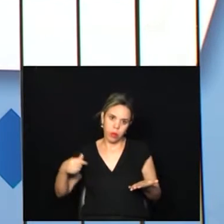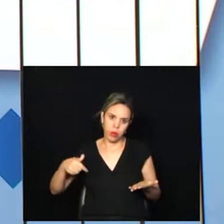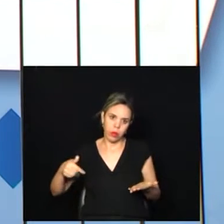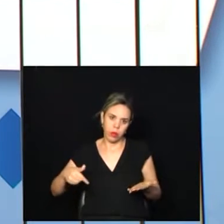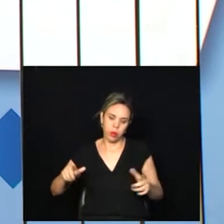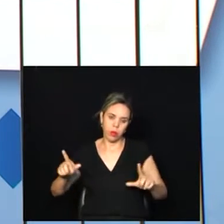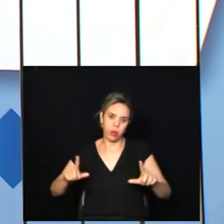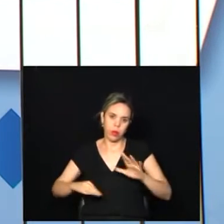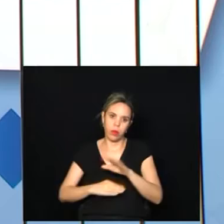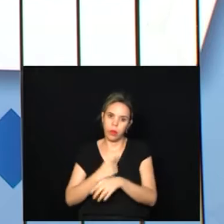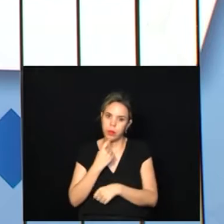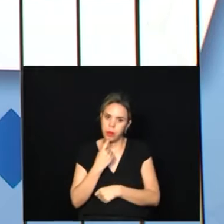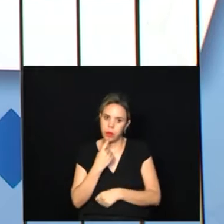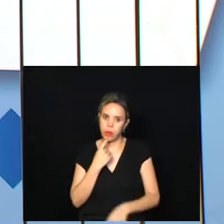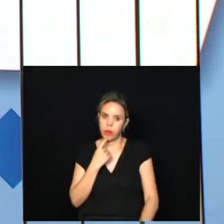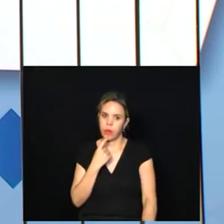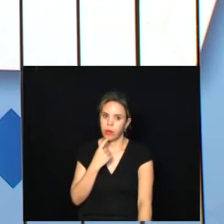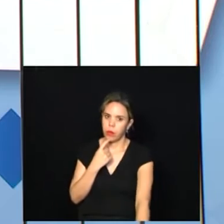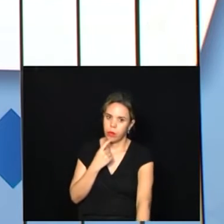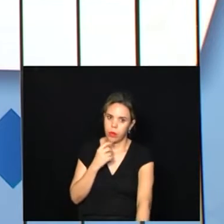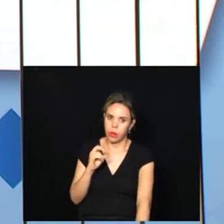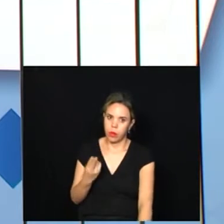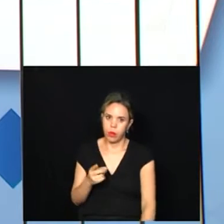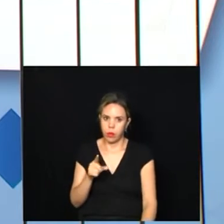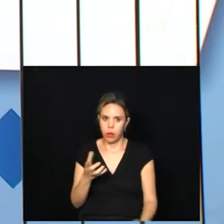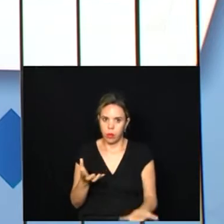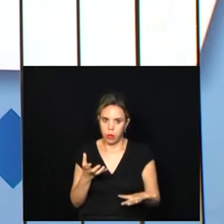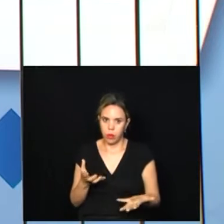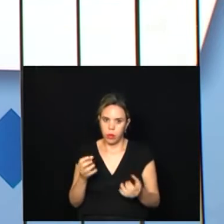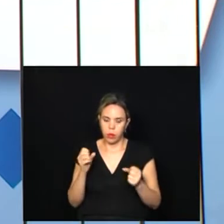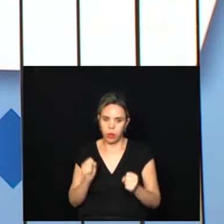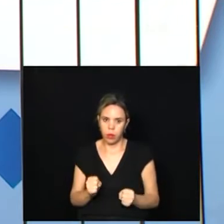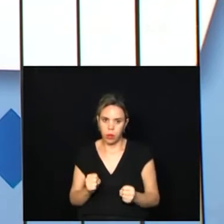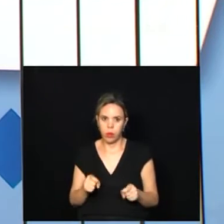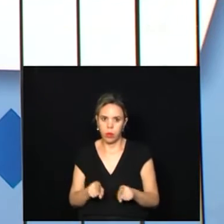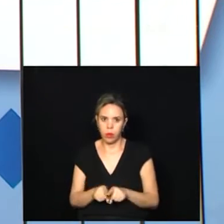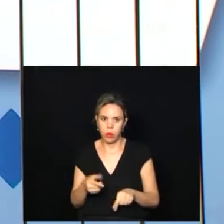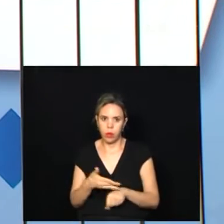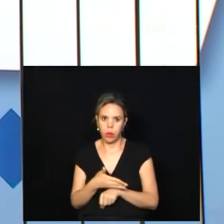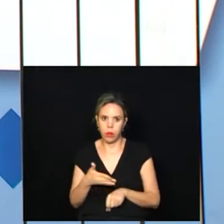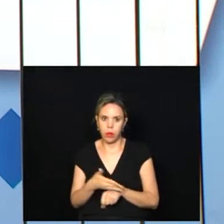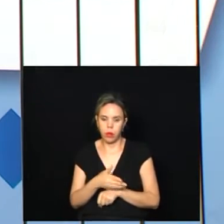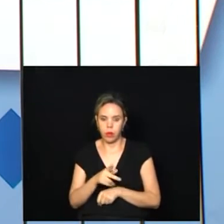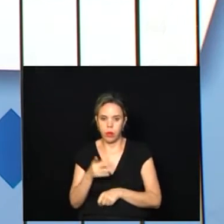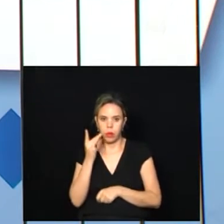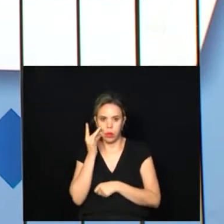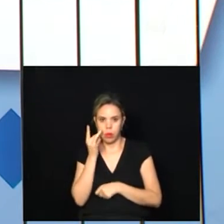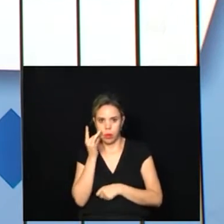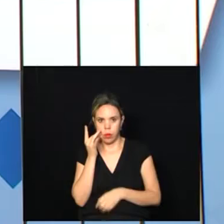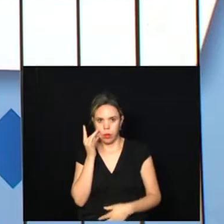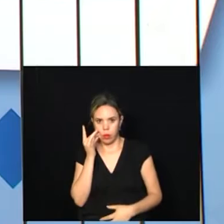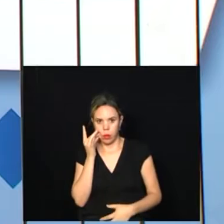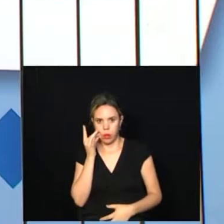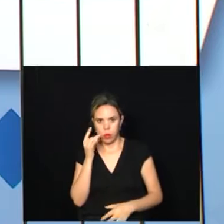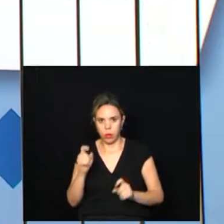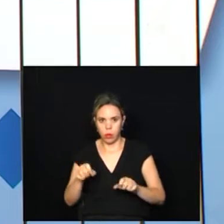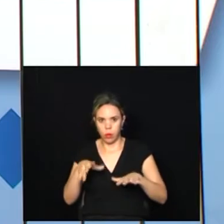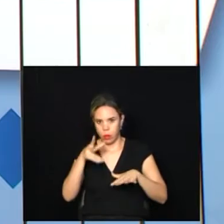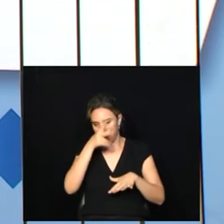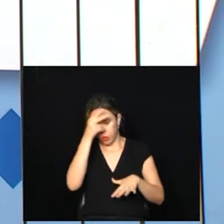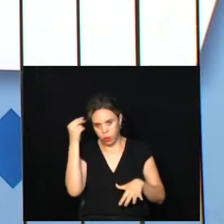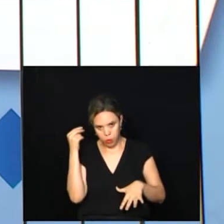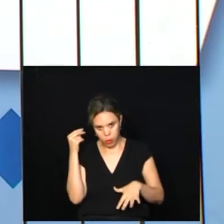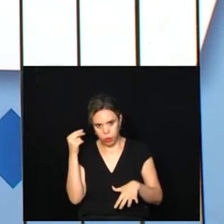aqui com a gente pela TV Câmara Campinas, ou, se quiser, pode também participar presencialmente das audiências